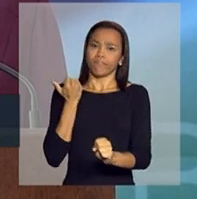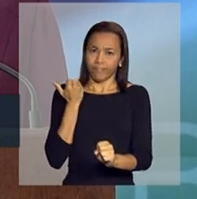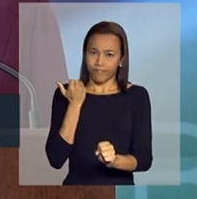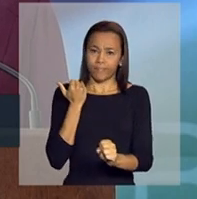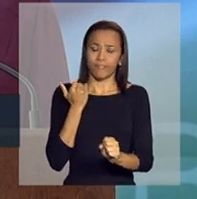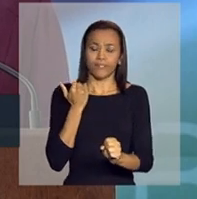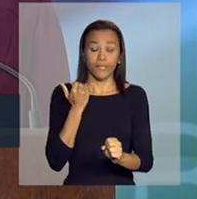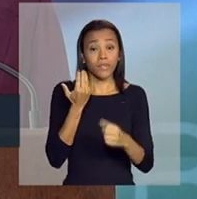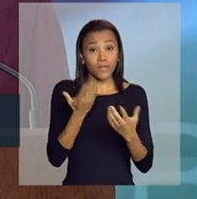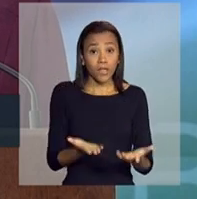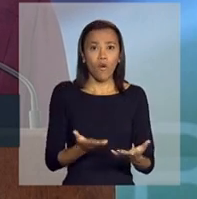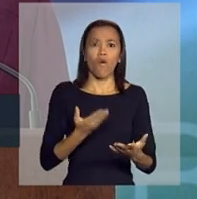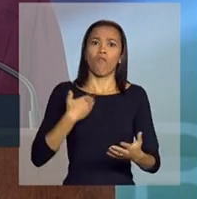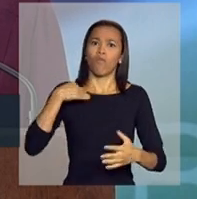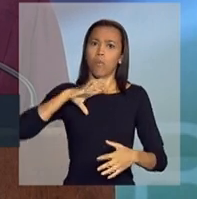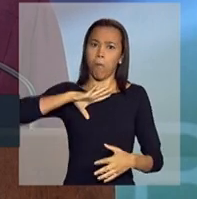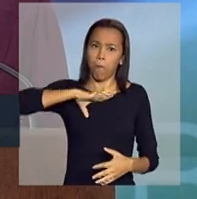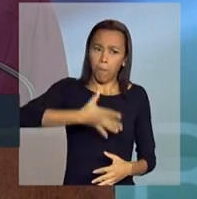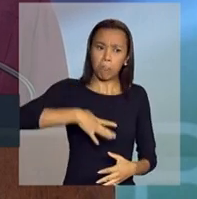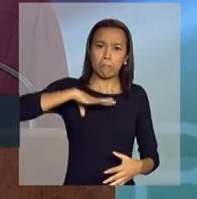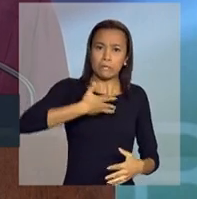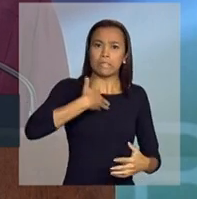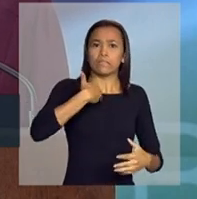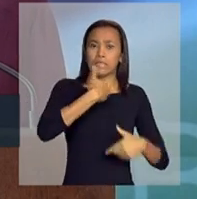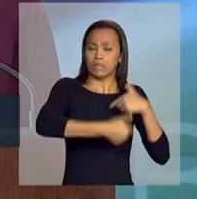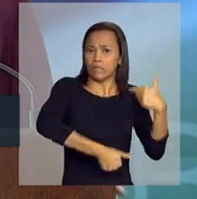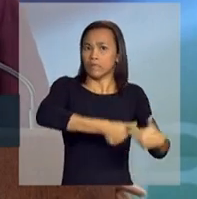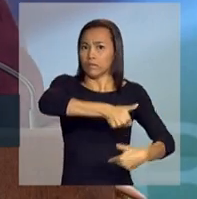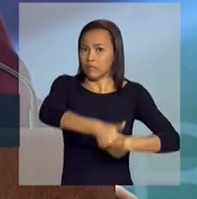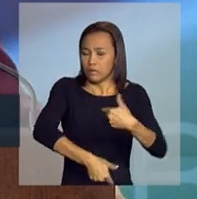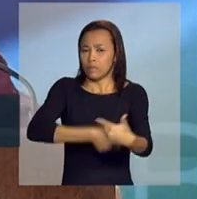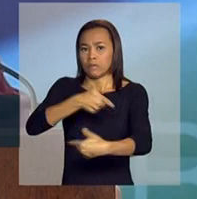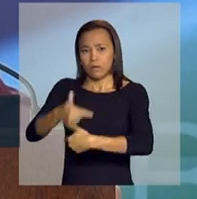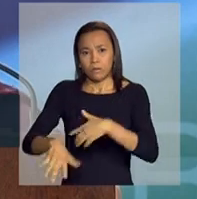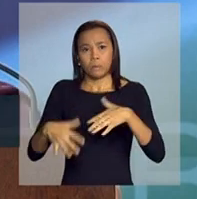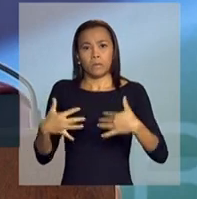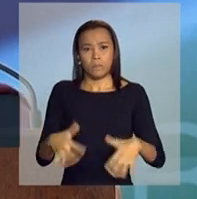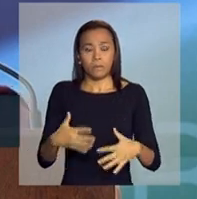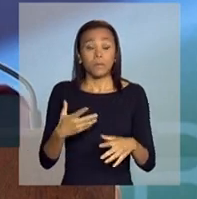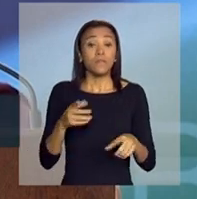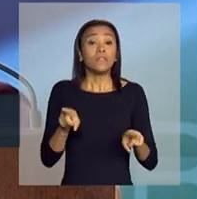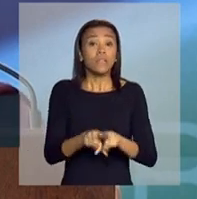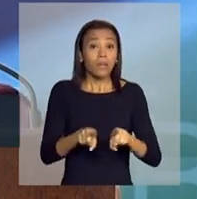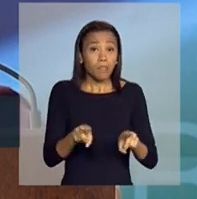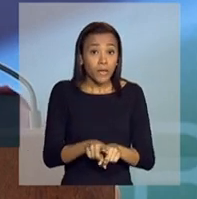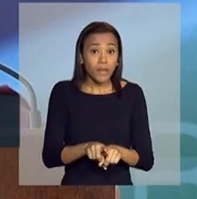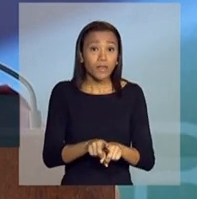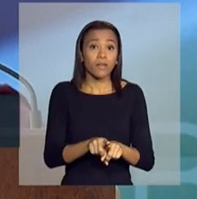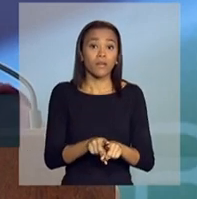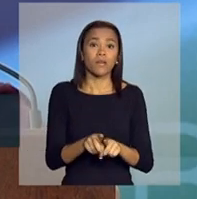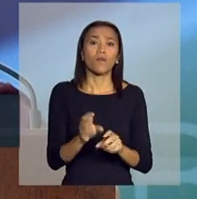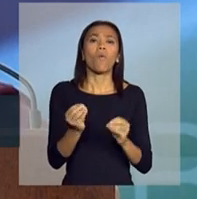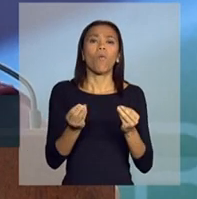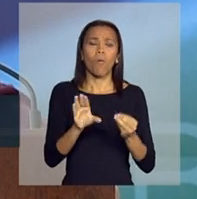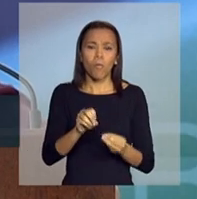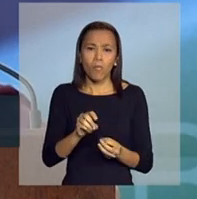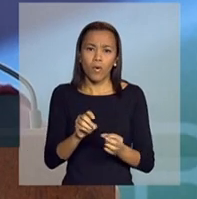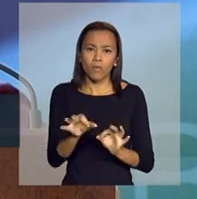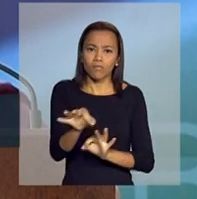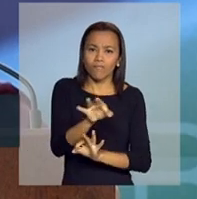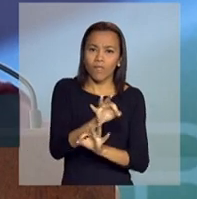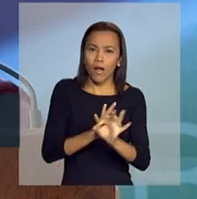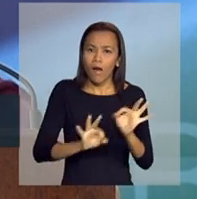Foram muitos os desafios e, sobretudo, a recomposição da